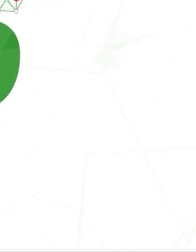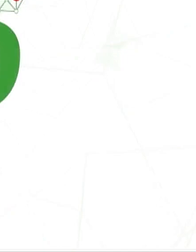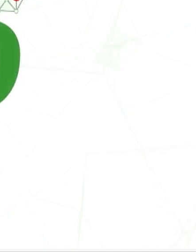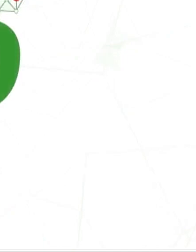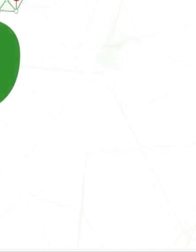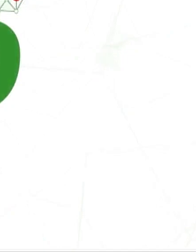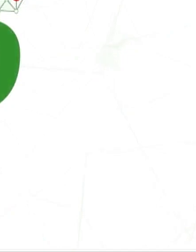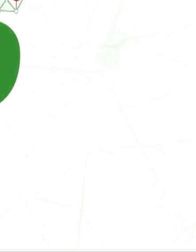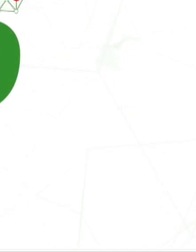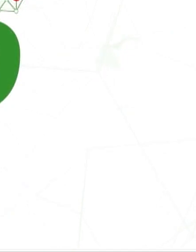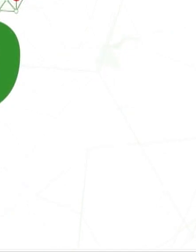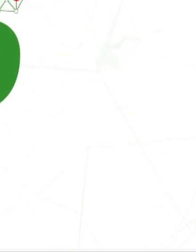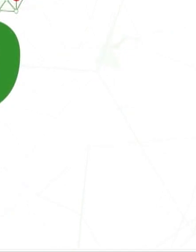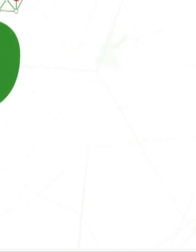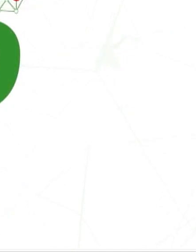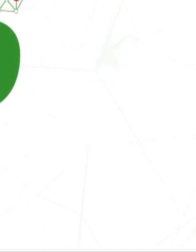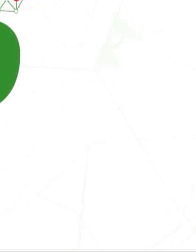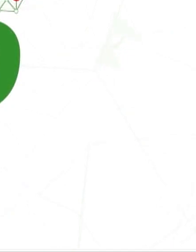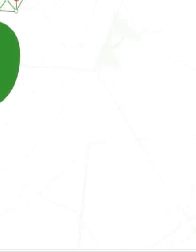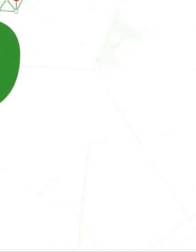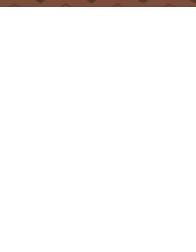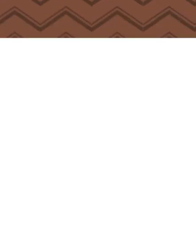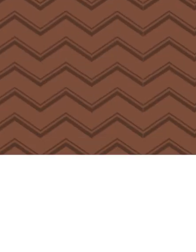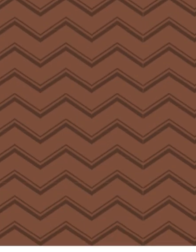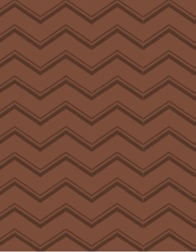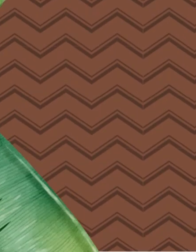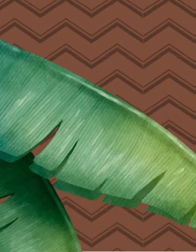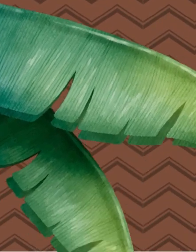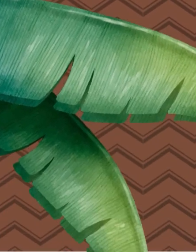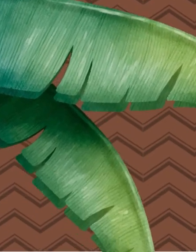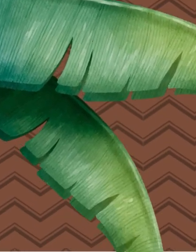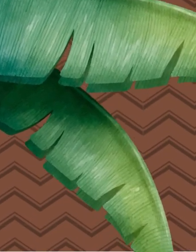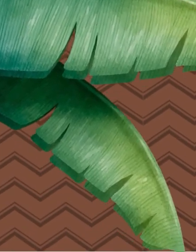Educação à distância, mudando realidades.